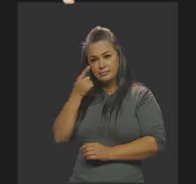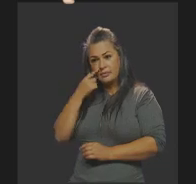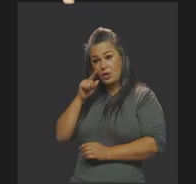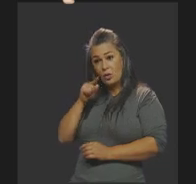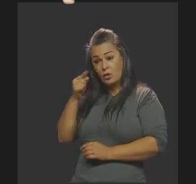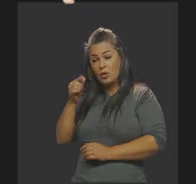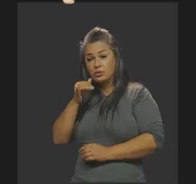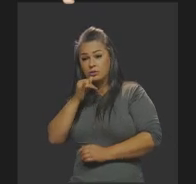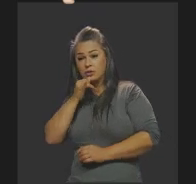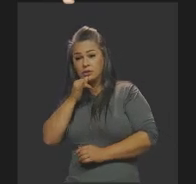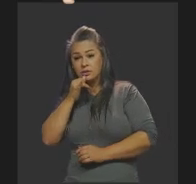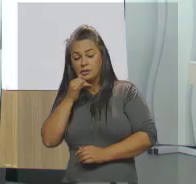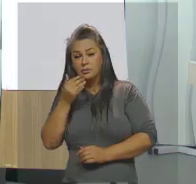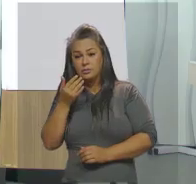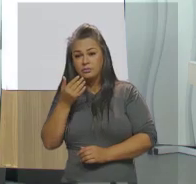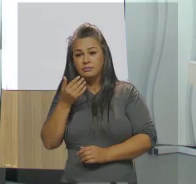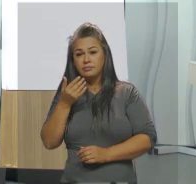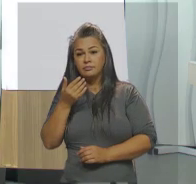Então, amarelo.